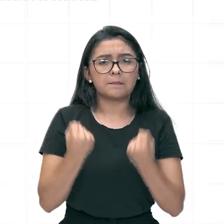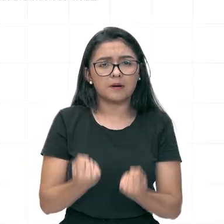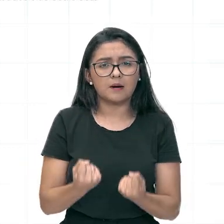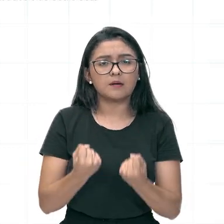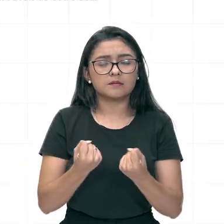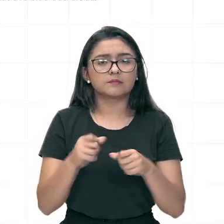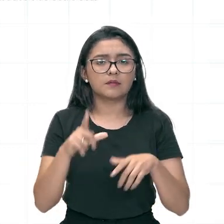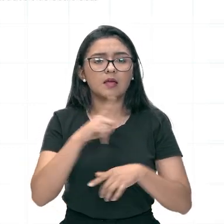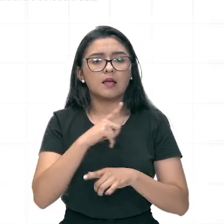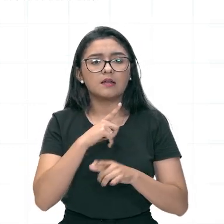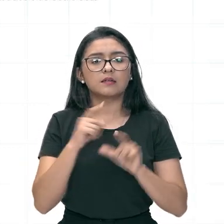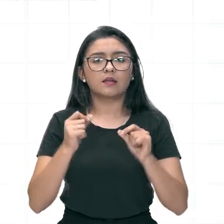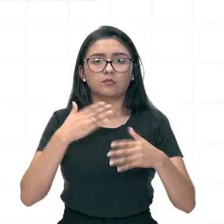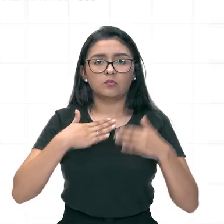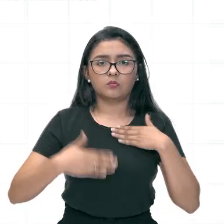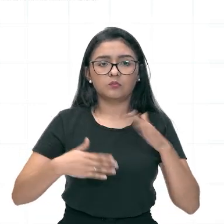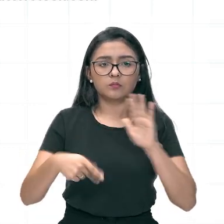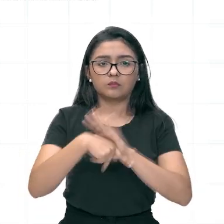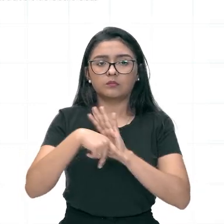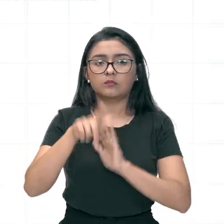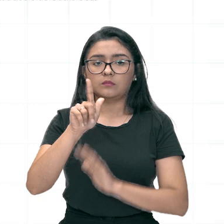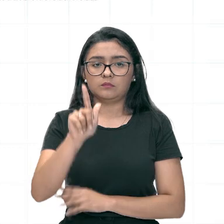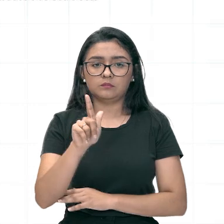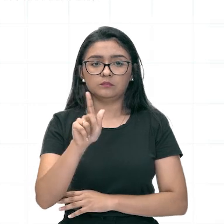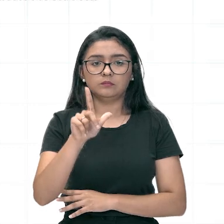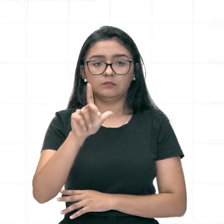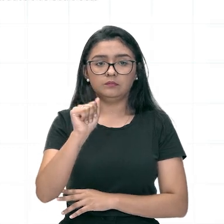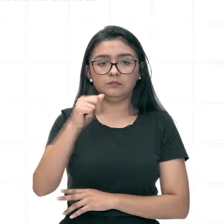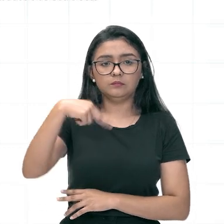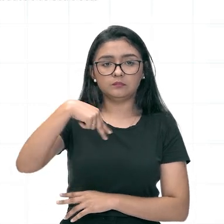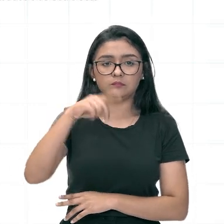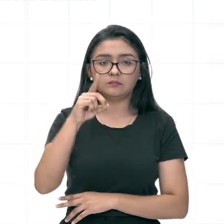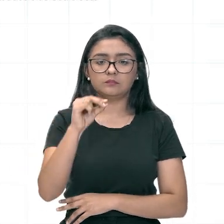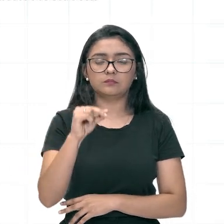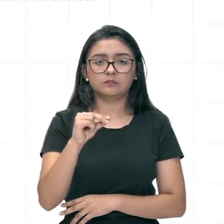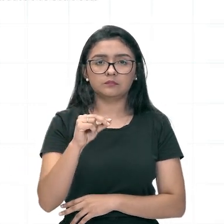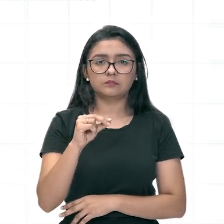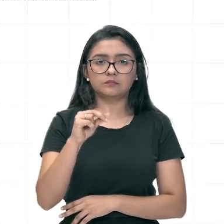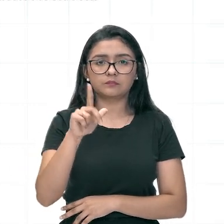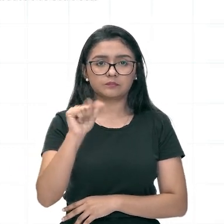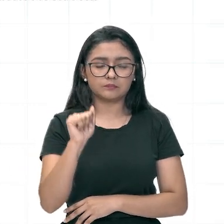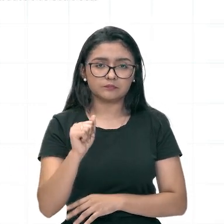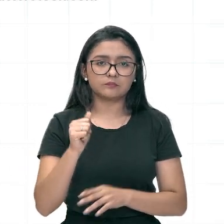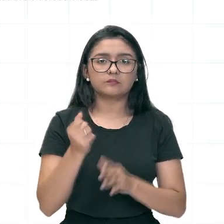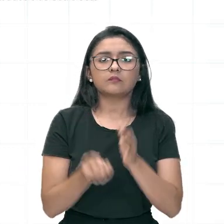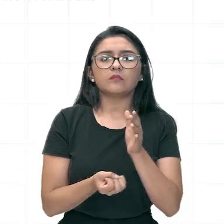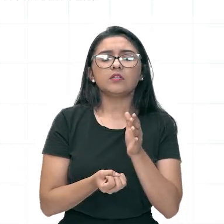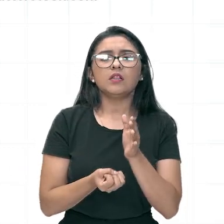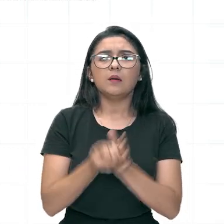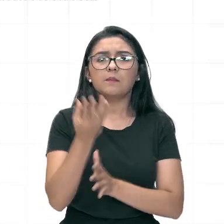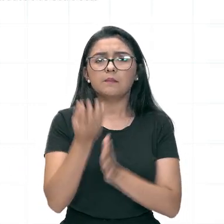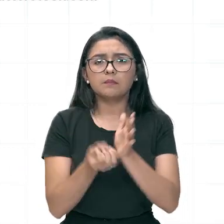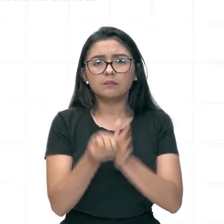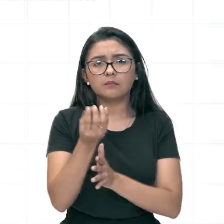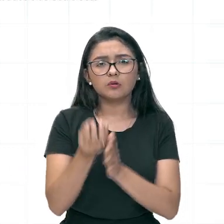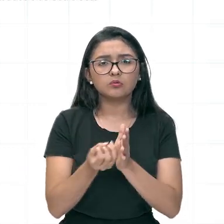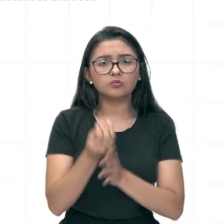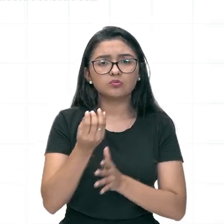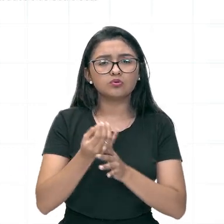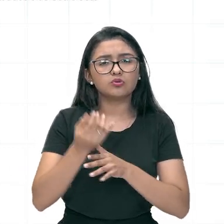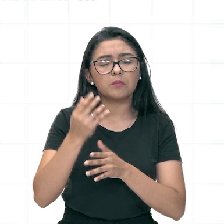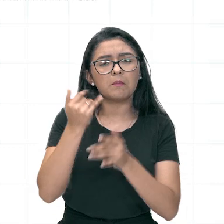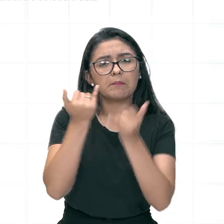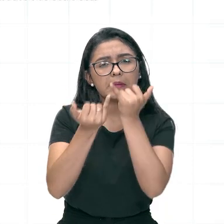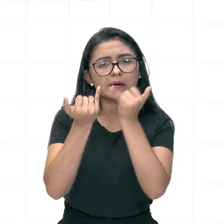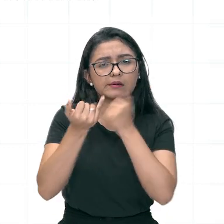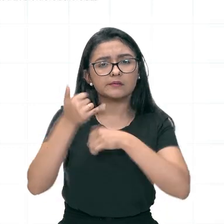fica na região posterior do corpo desse animal. Eles têm uma glândula que ela produz um óleo, uma espécie de um óleo, de um